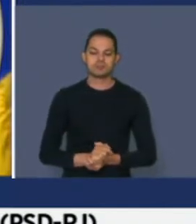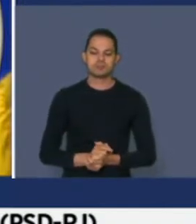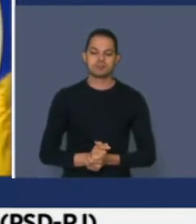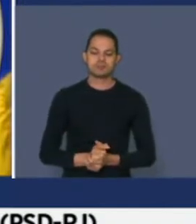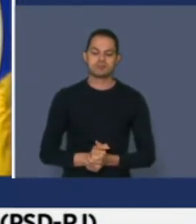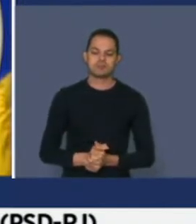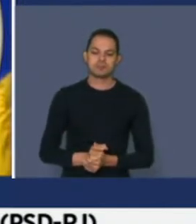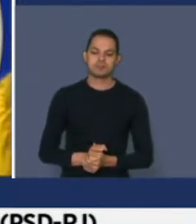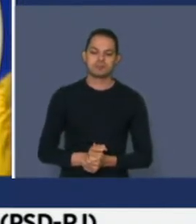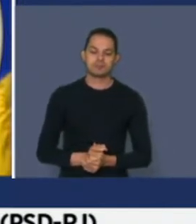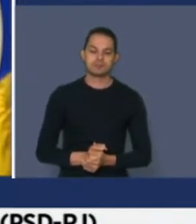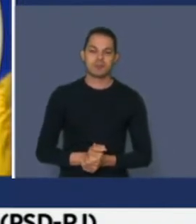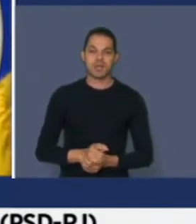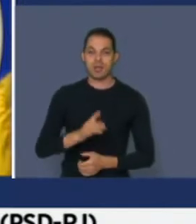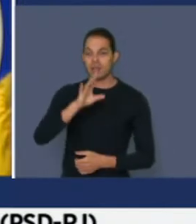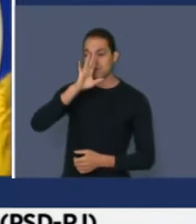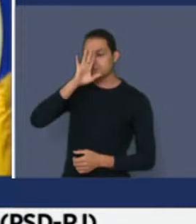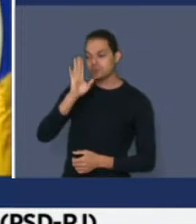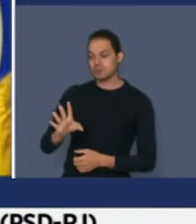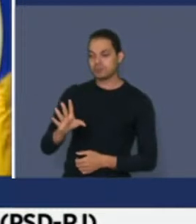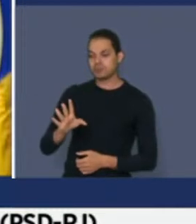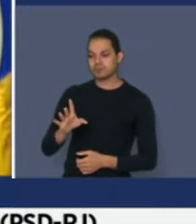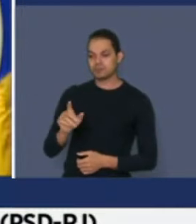Das imputações